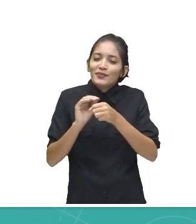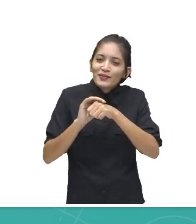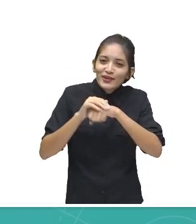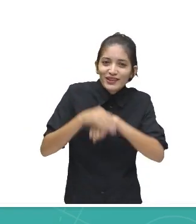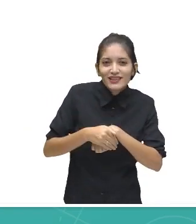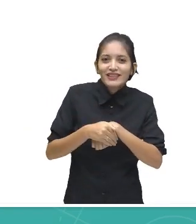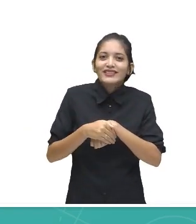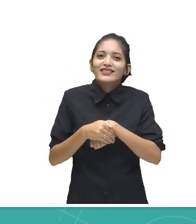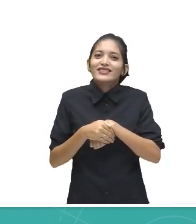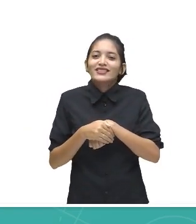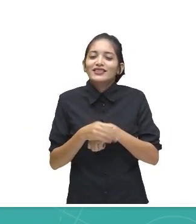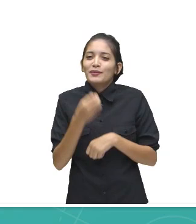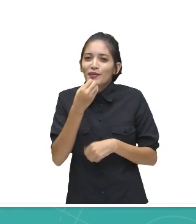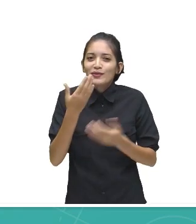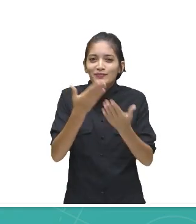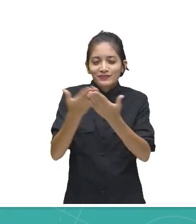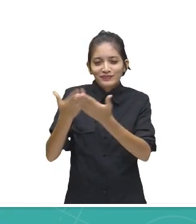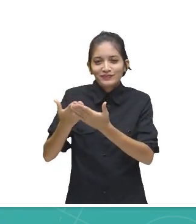e bons estudos.